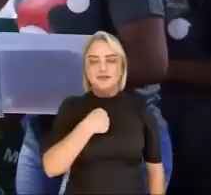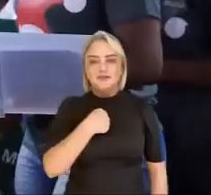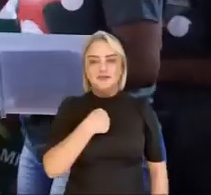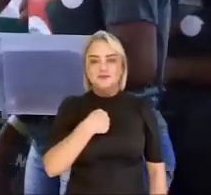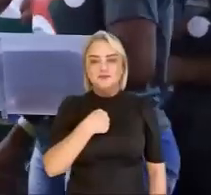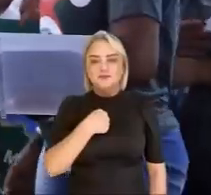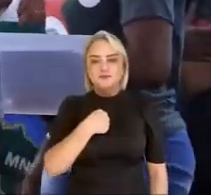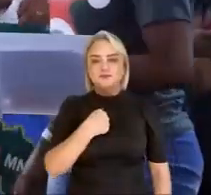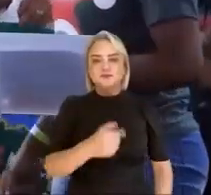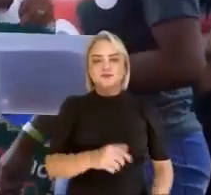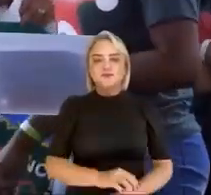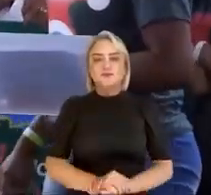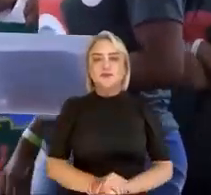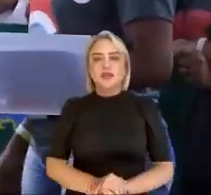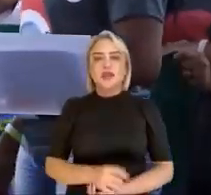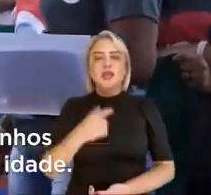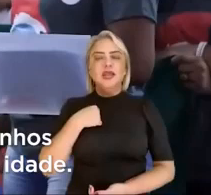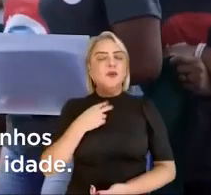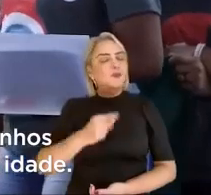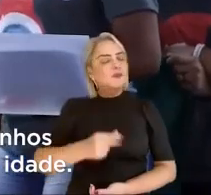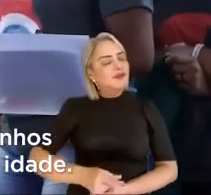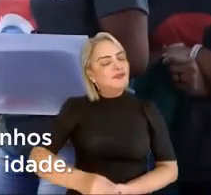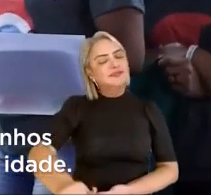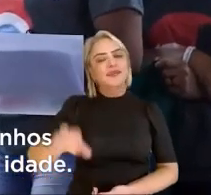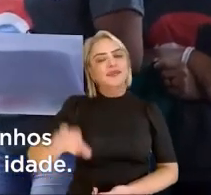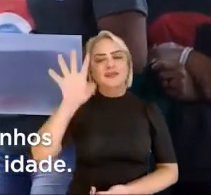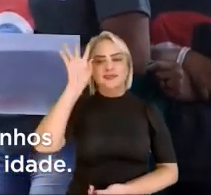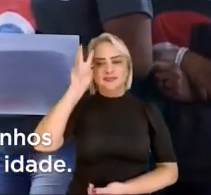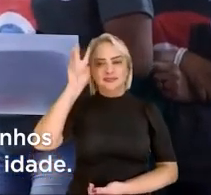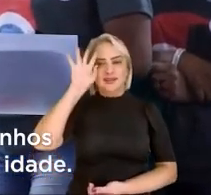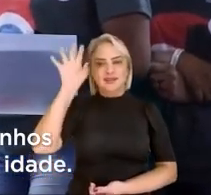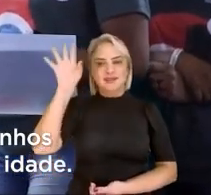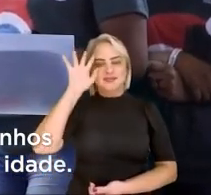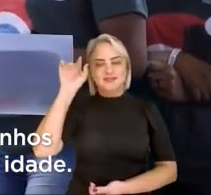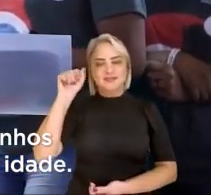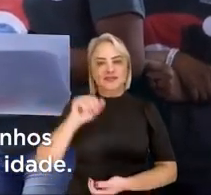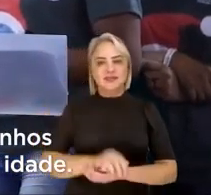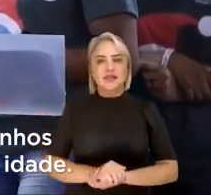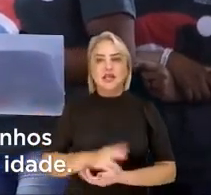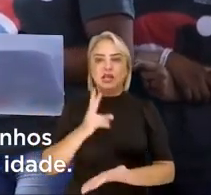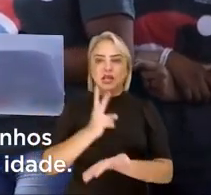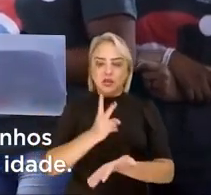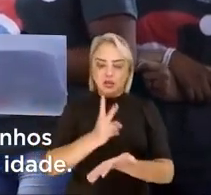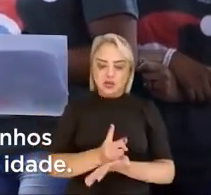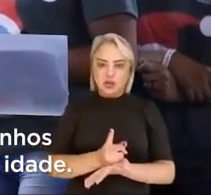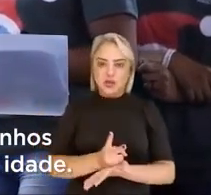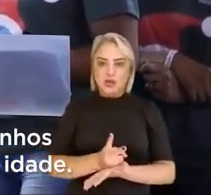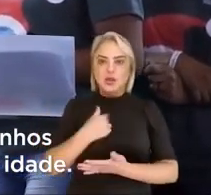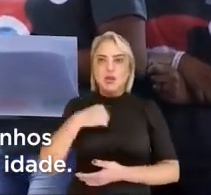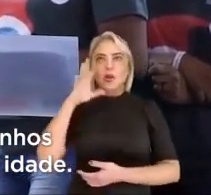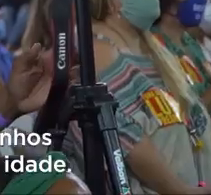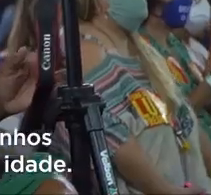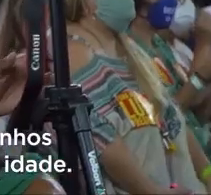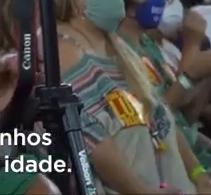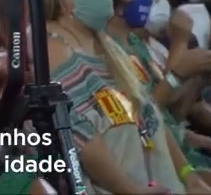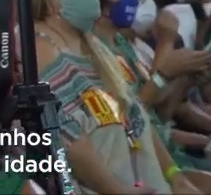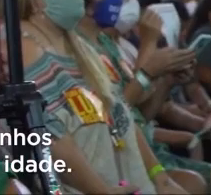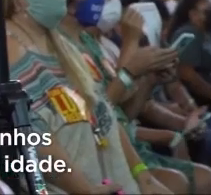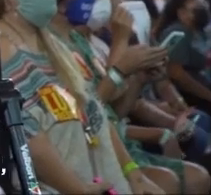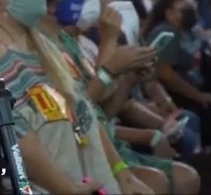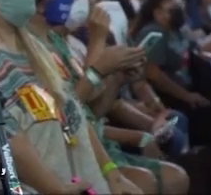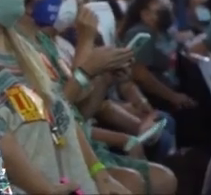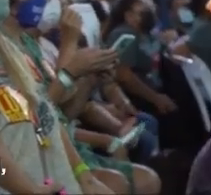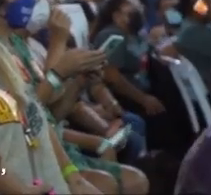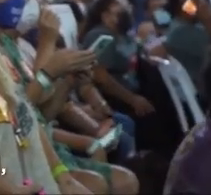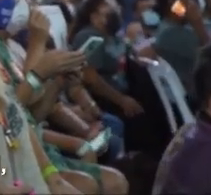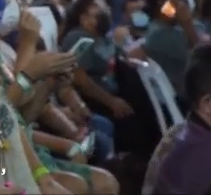adulta cometendo um sonhador e eu continuo ainda com muitos dos sonhos que eu tinha quando tinha 20 anos de